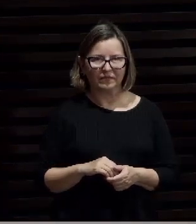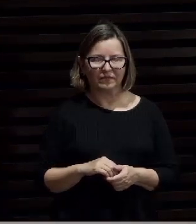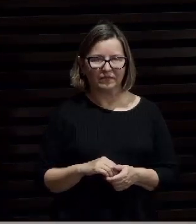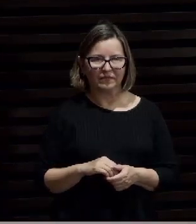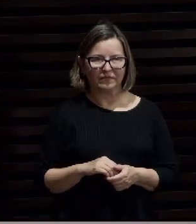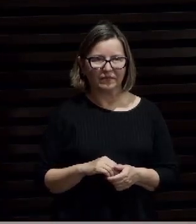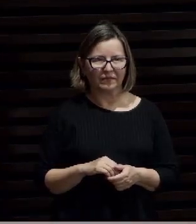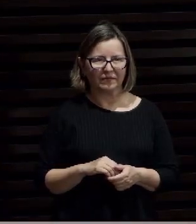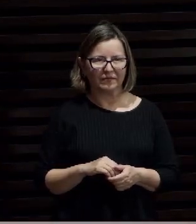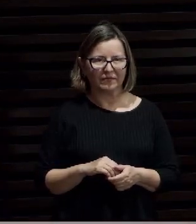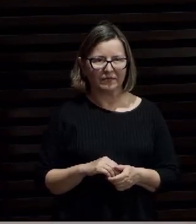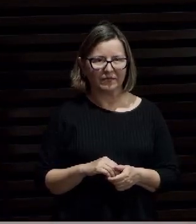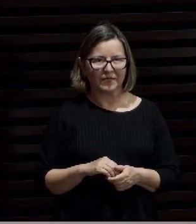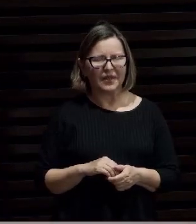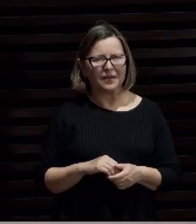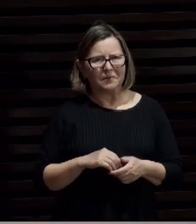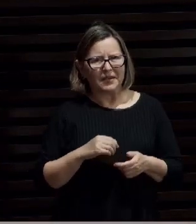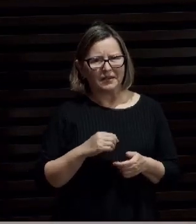aqui.